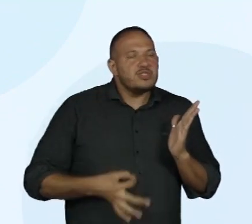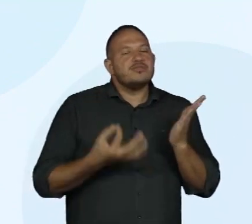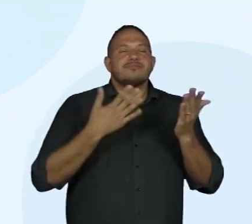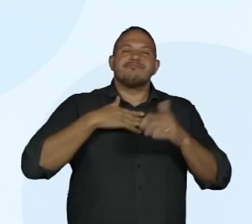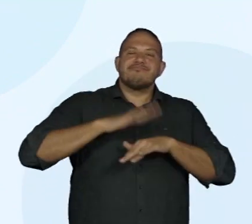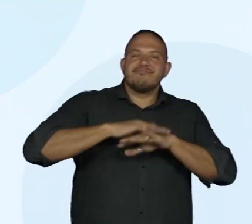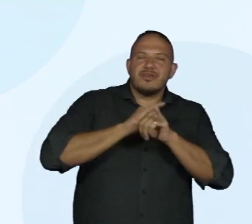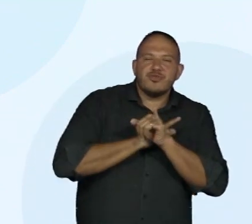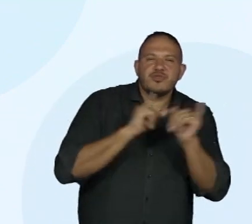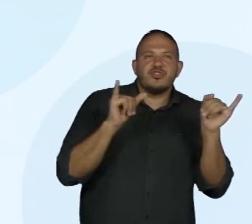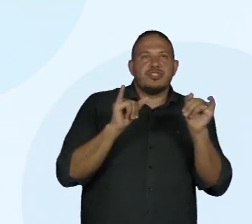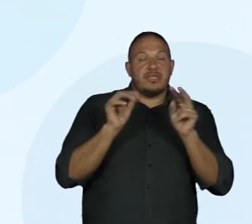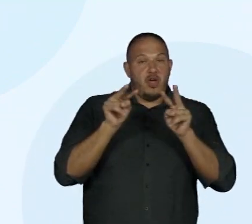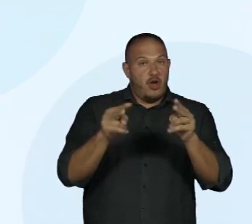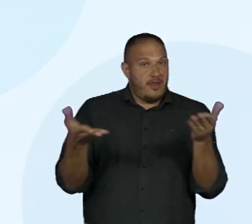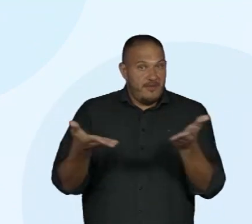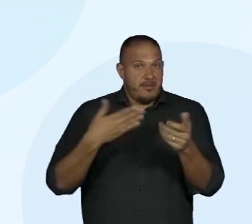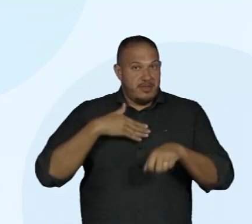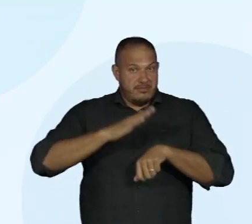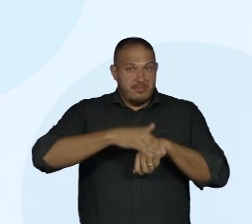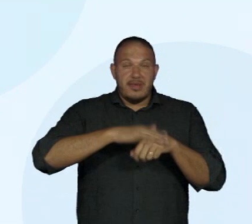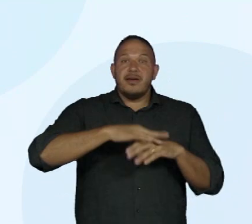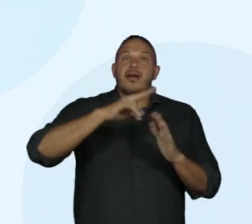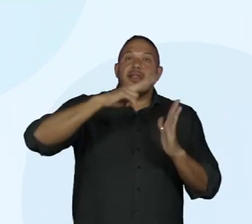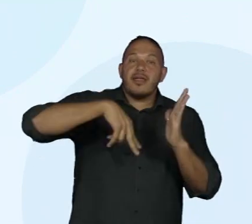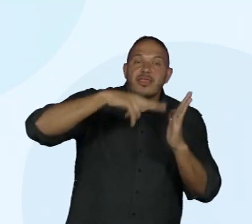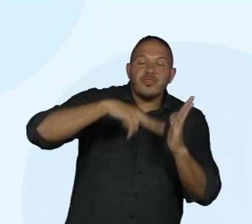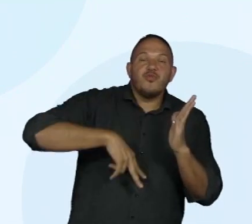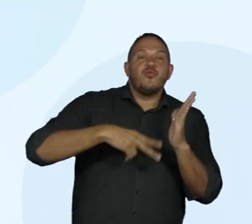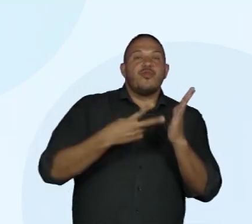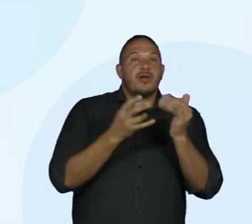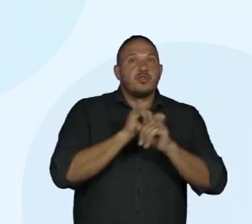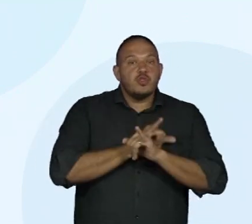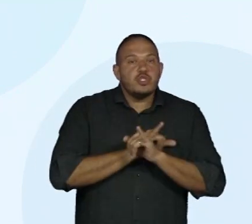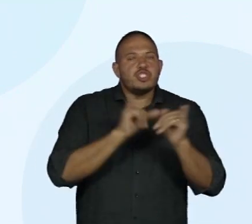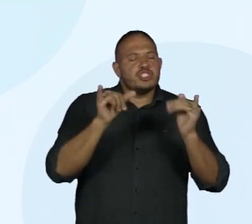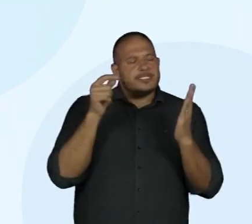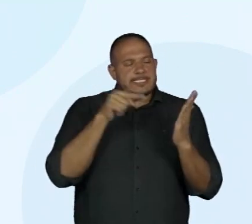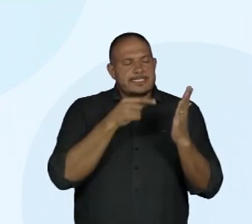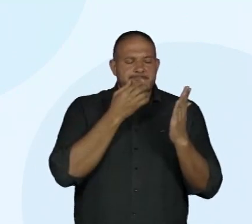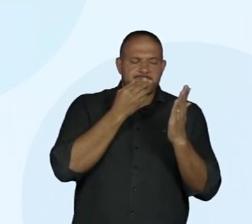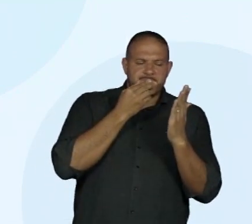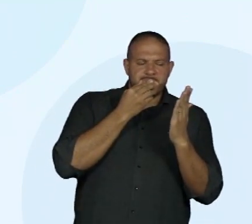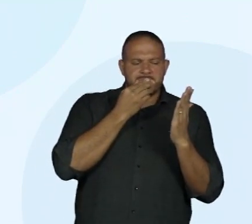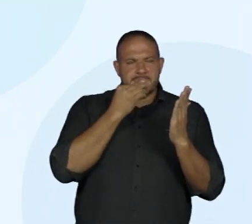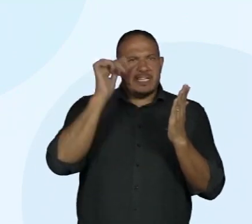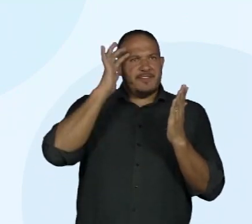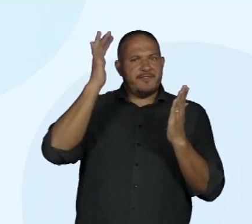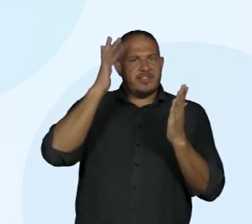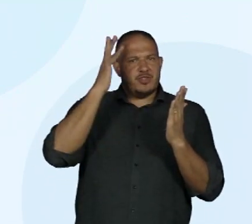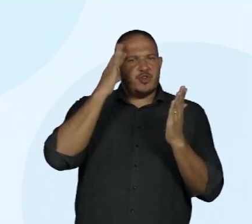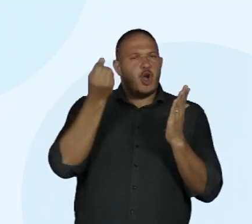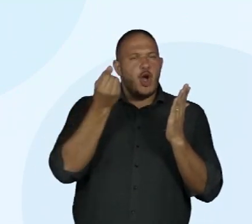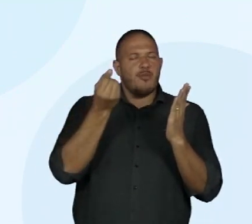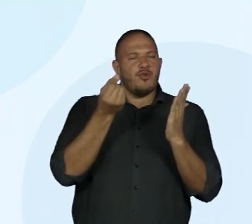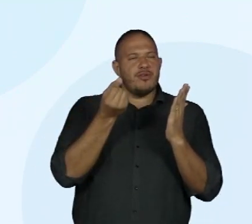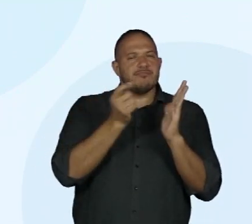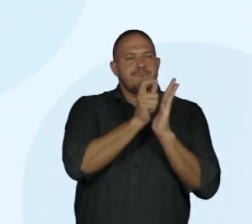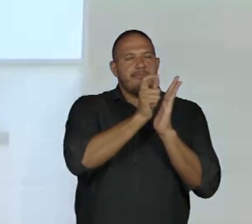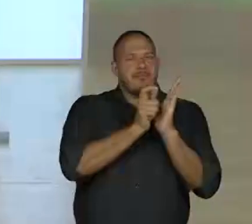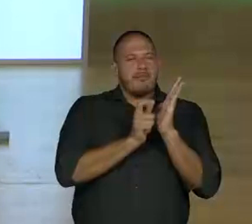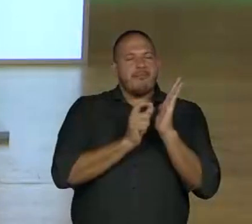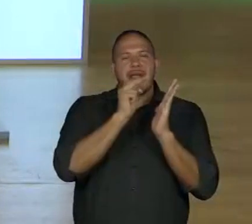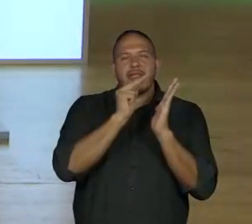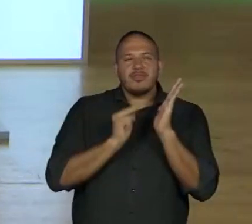notícia. Vamos realizar a leitura de uma notícia e refletir sobre os procedimentos de leitura. Então,